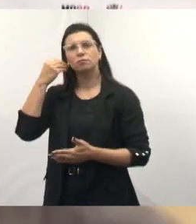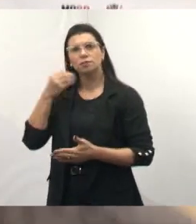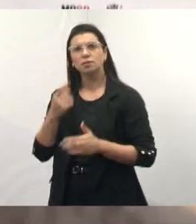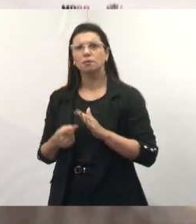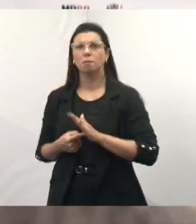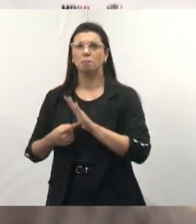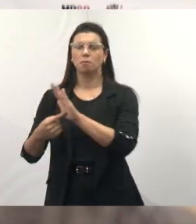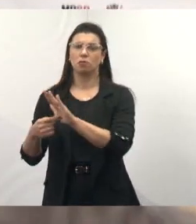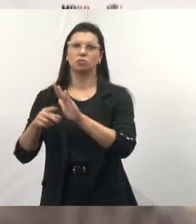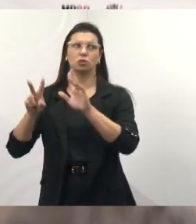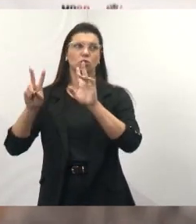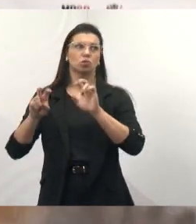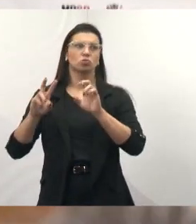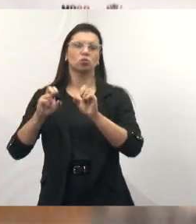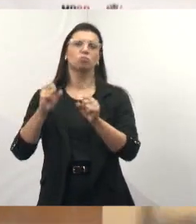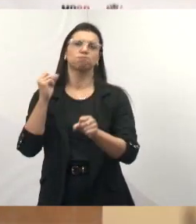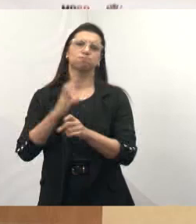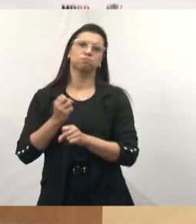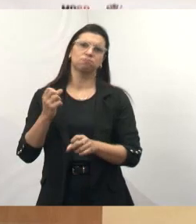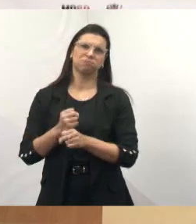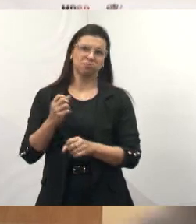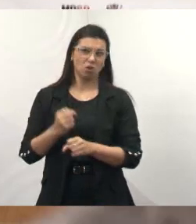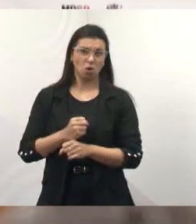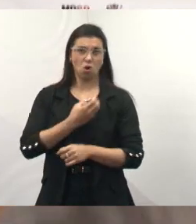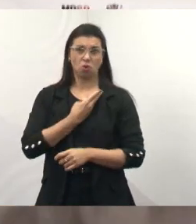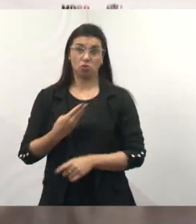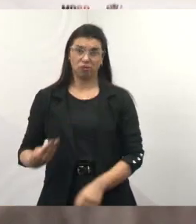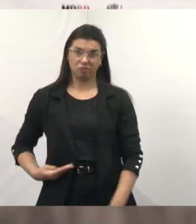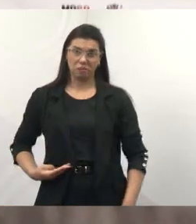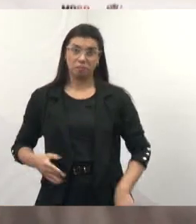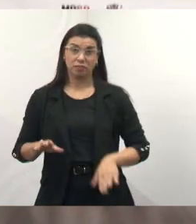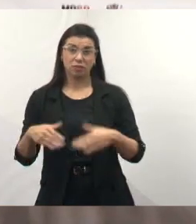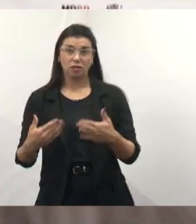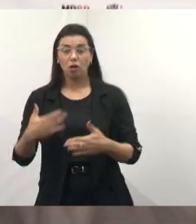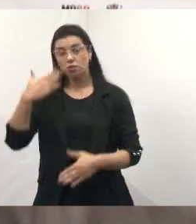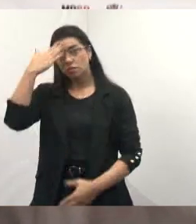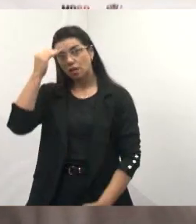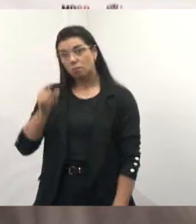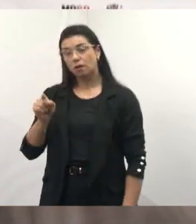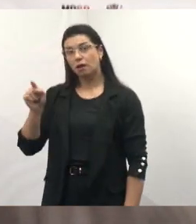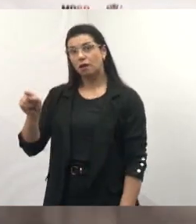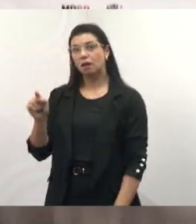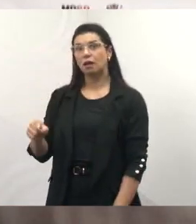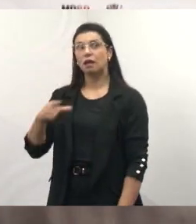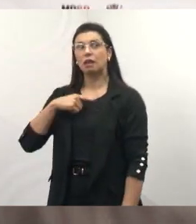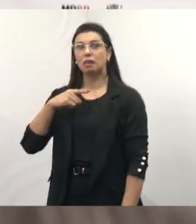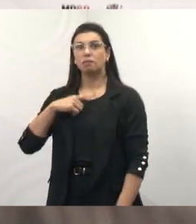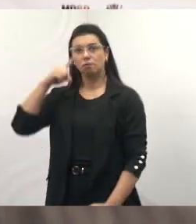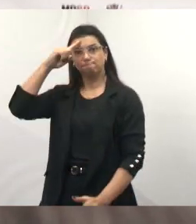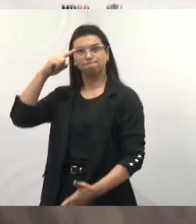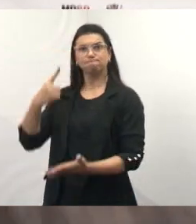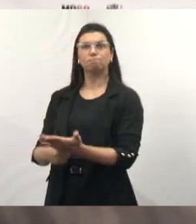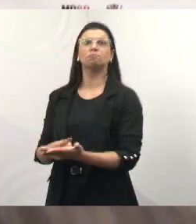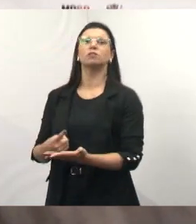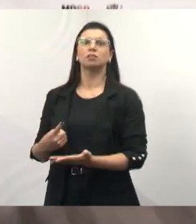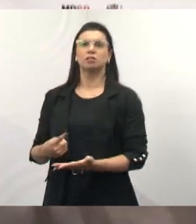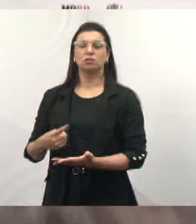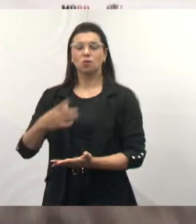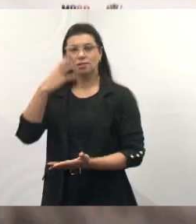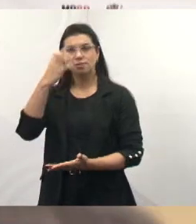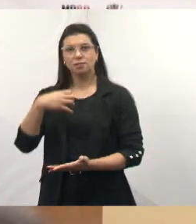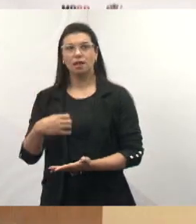muito nos engrandece, porque a gente sabe que ele tem um compromisso, e um compromisso sério com essa